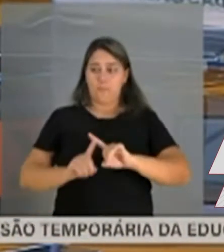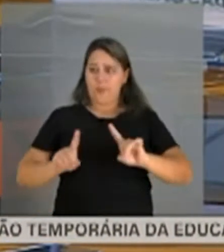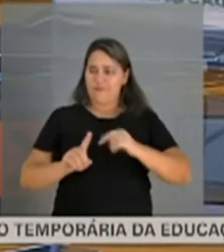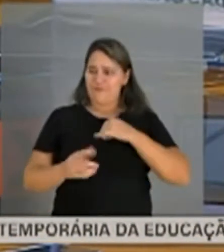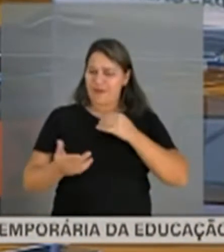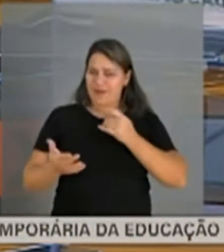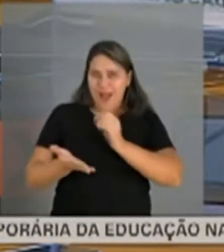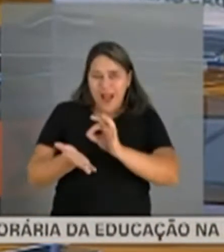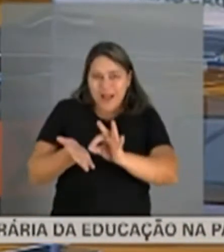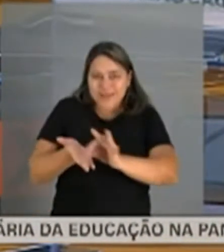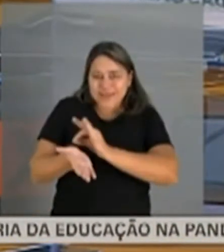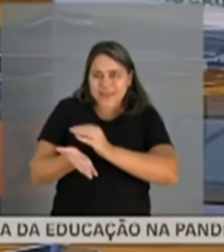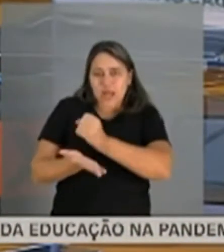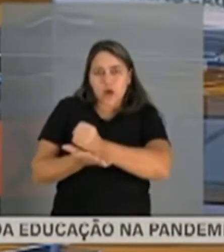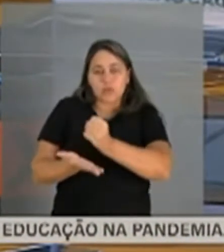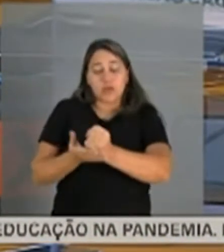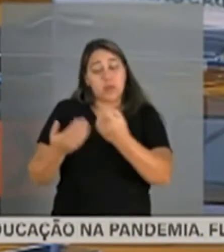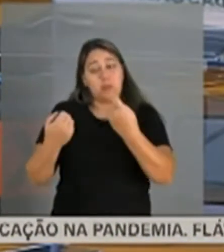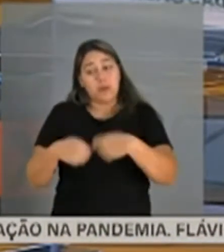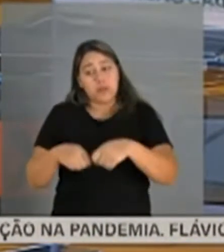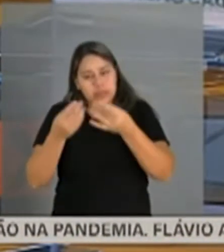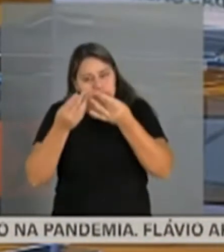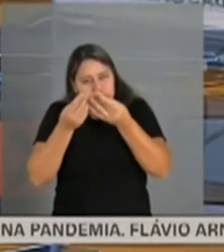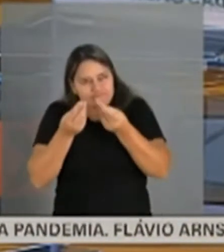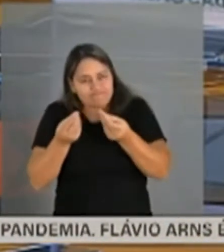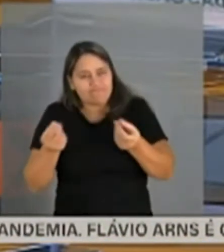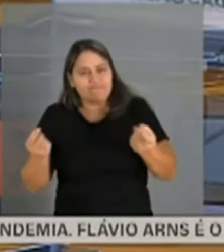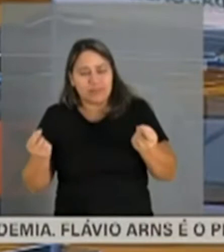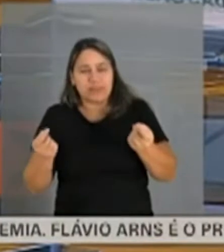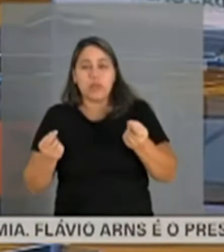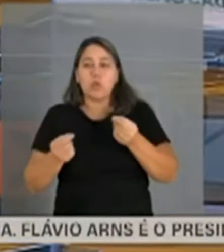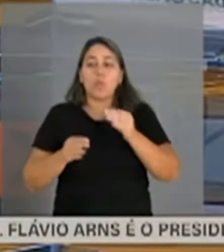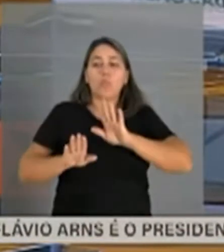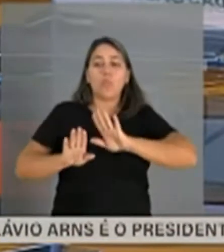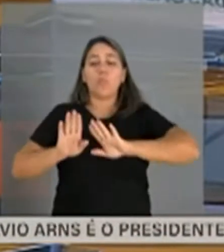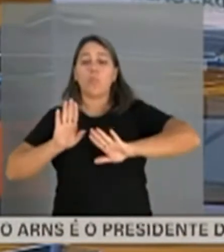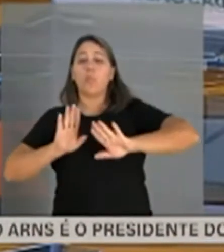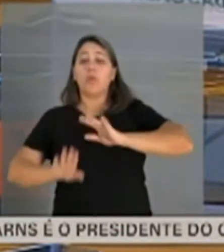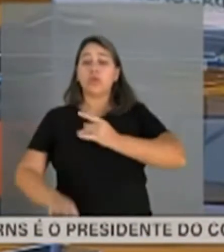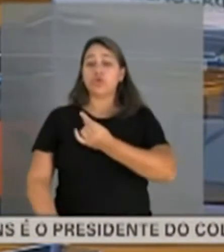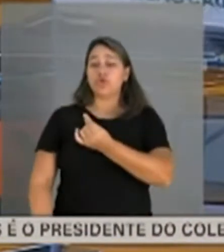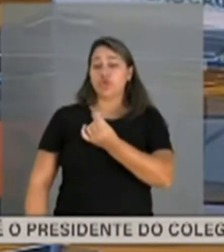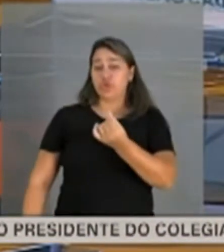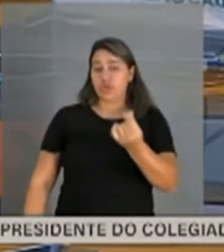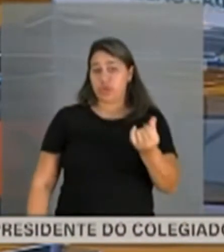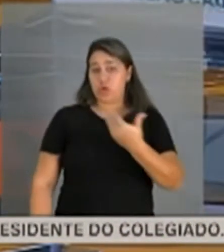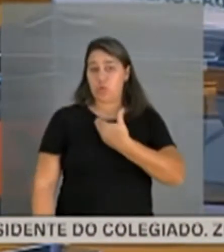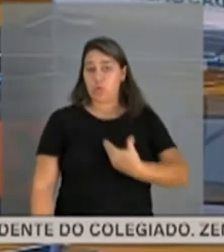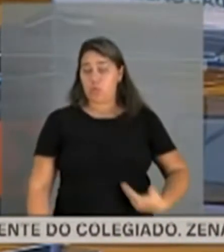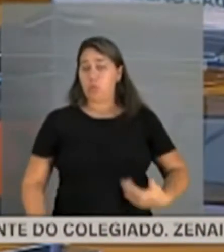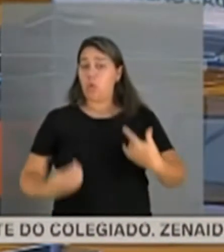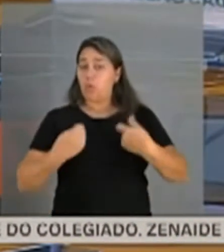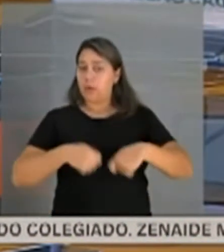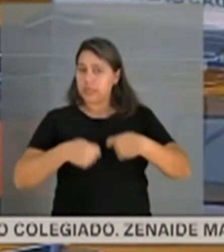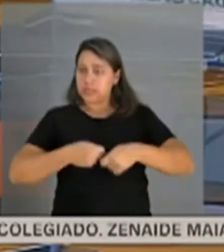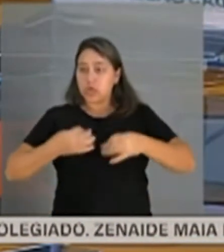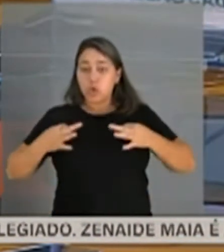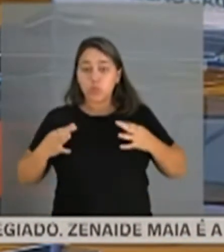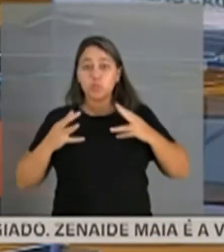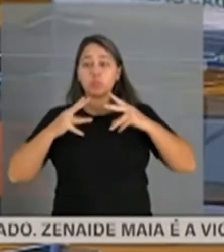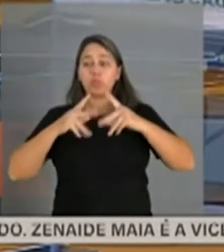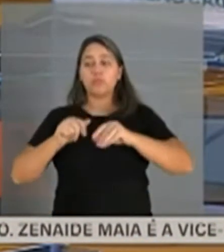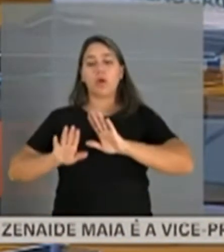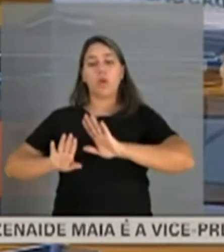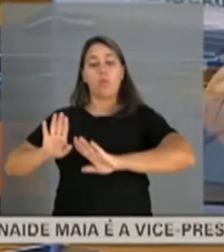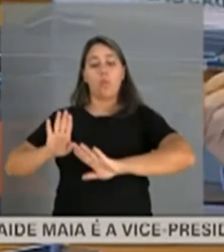a gente deve, pelo bem do zelo com o dinheiro público, ter o cuidado com o dinheiro público, tomar todos os cuidados para